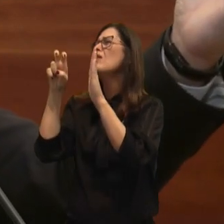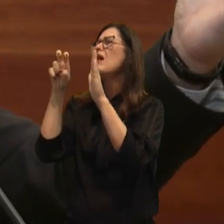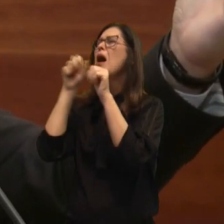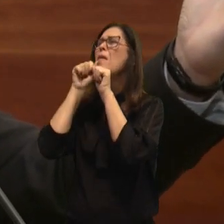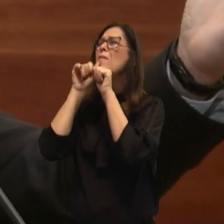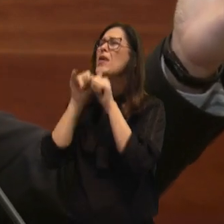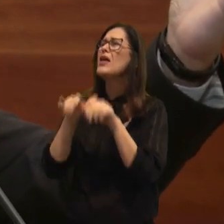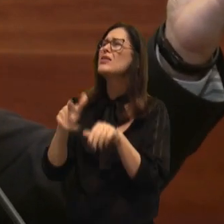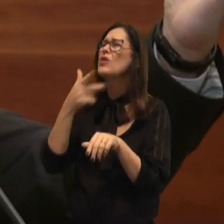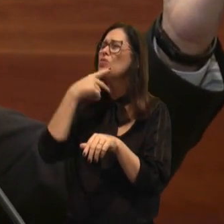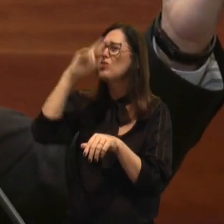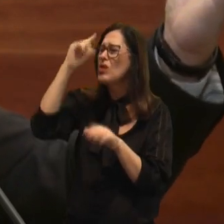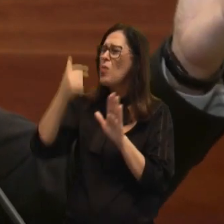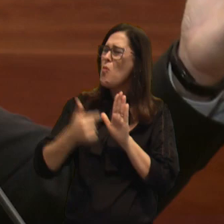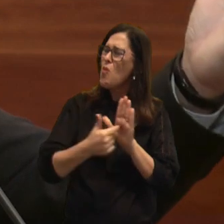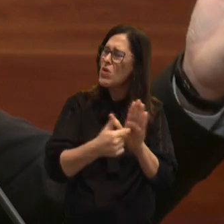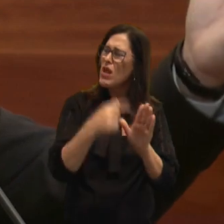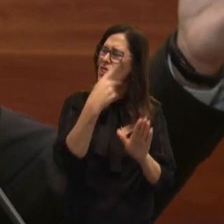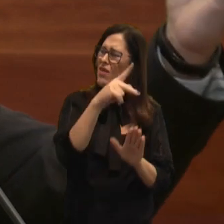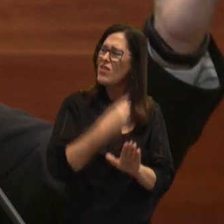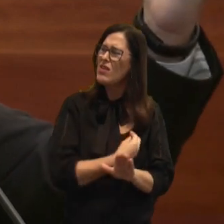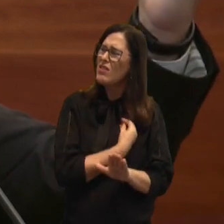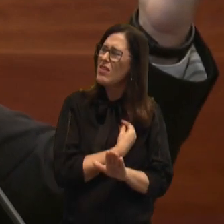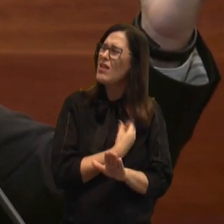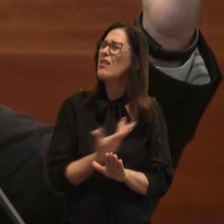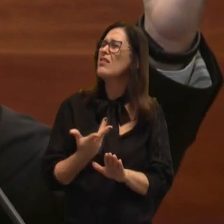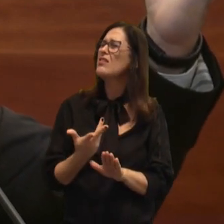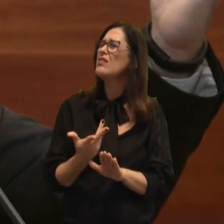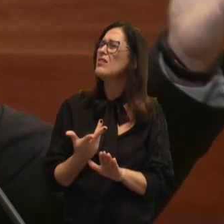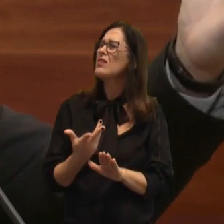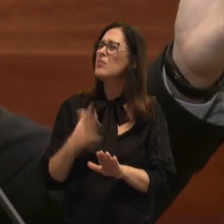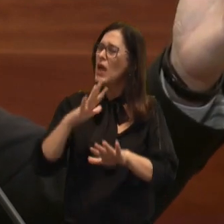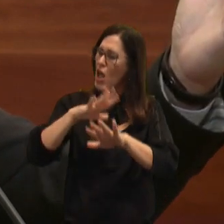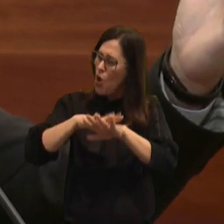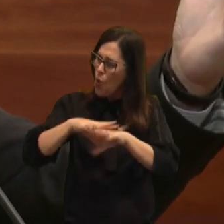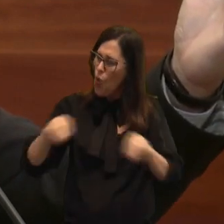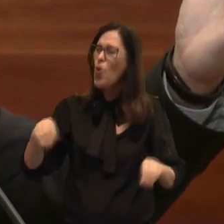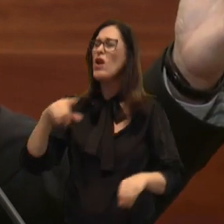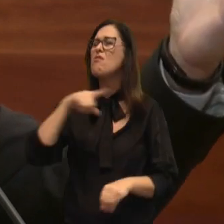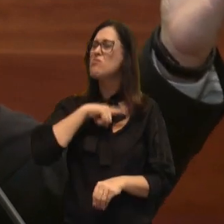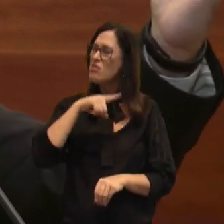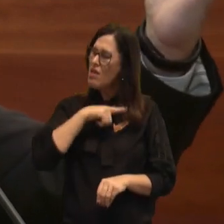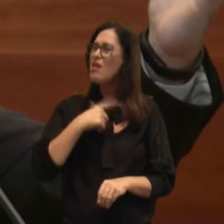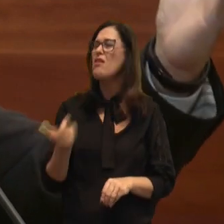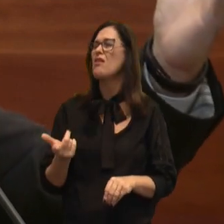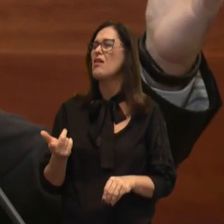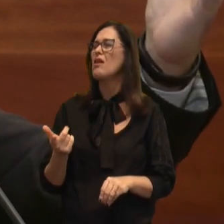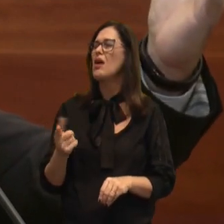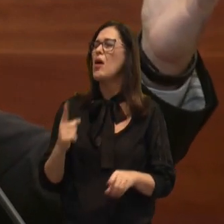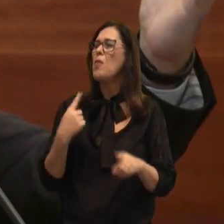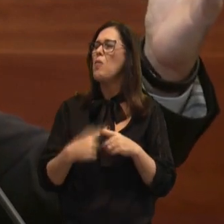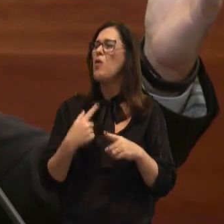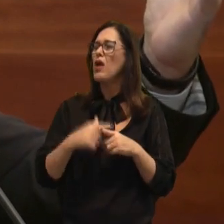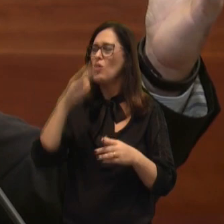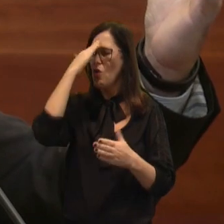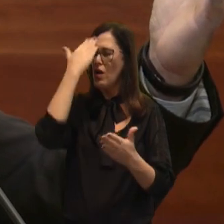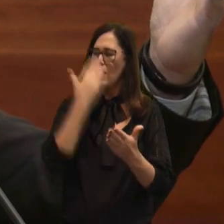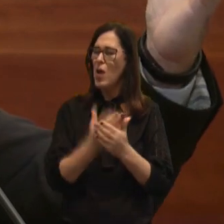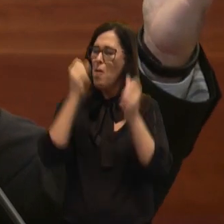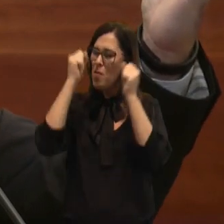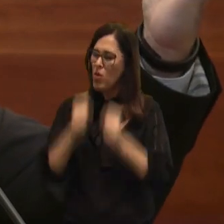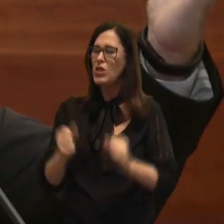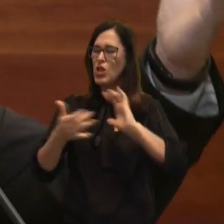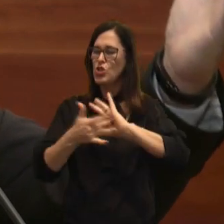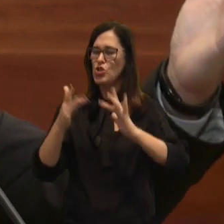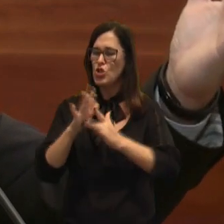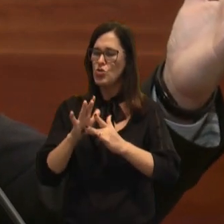bênção do Senhor se manifeste na vida deles, para que haja cura, Senhor, porque nós cremos no poder de Jesus